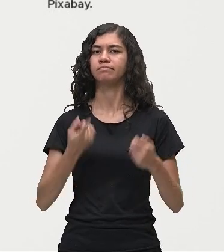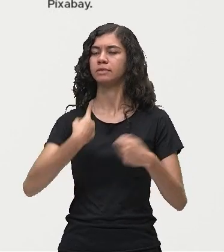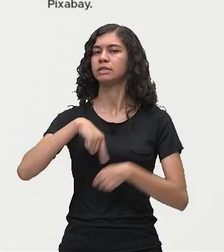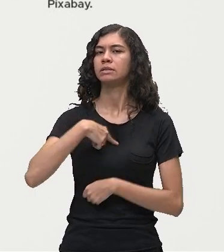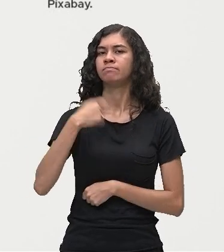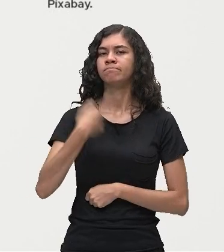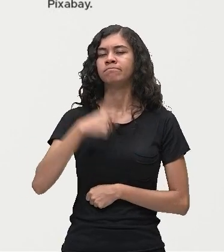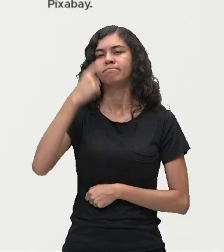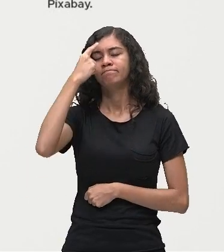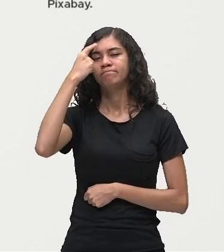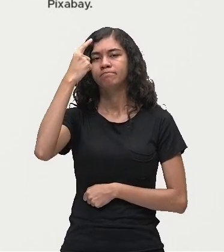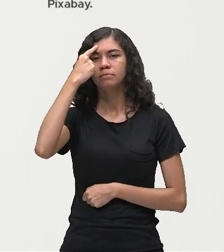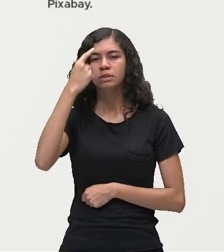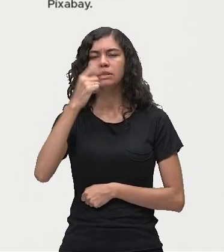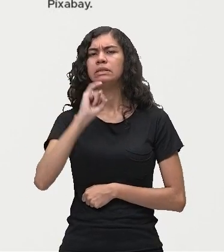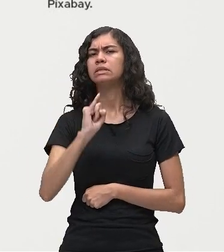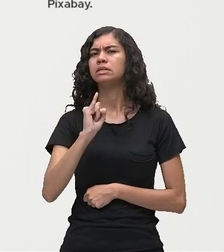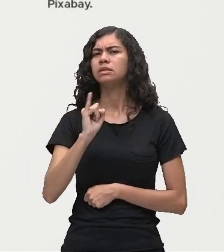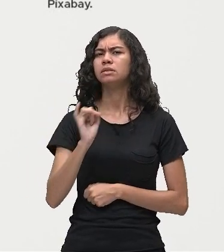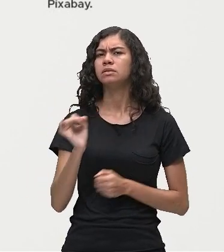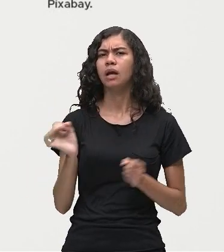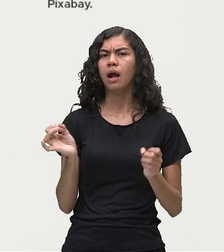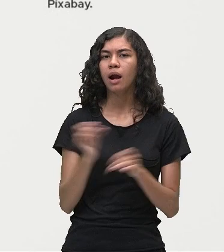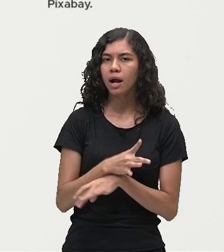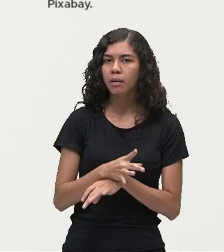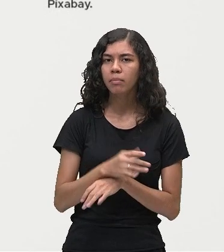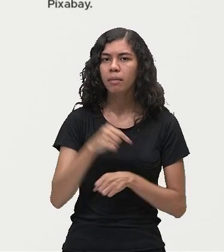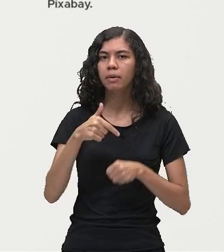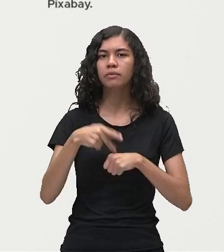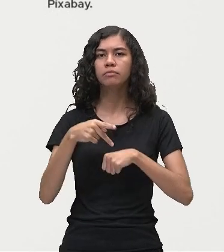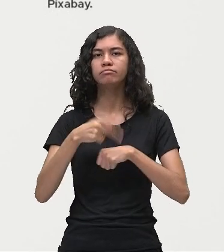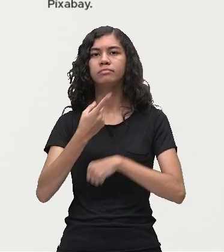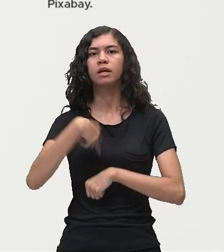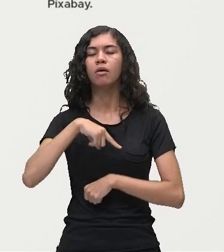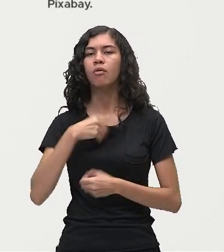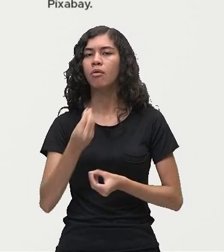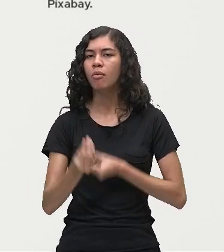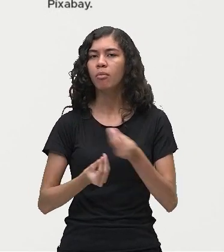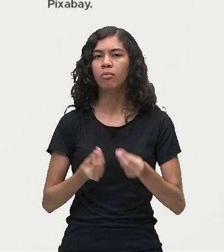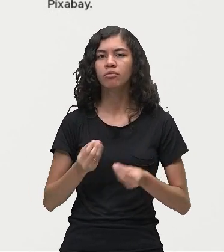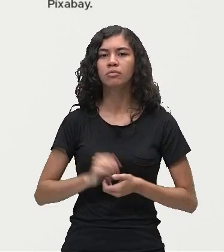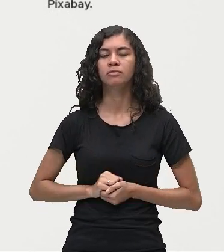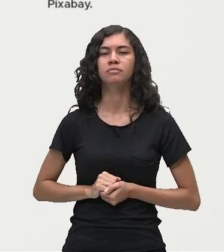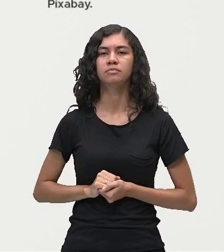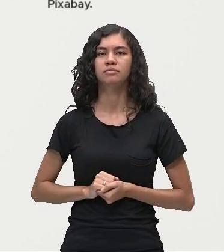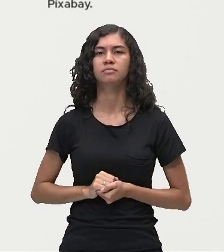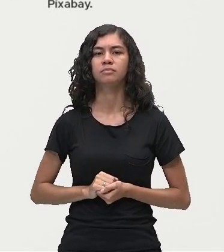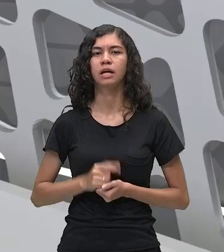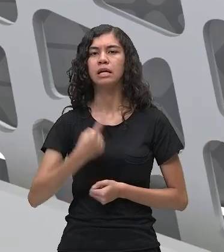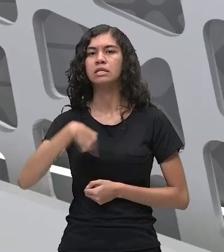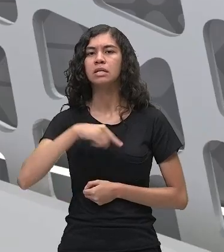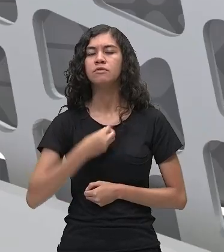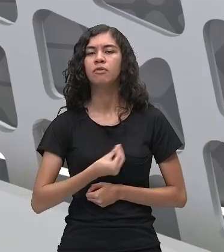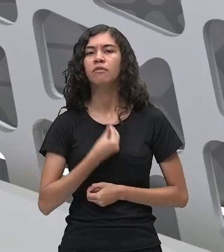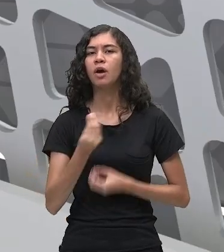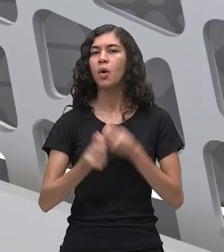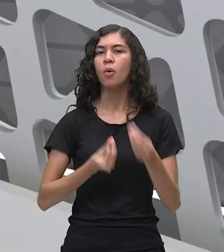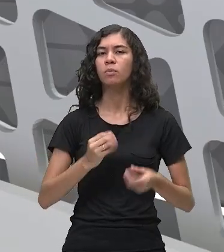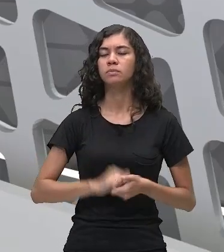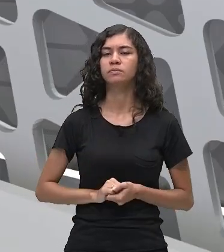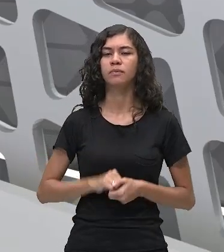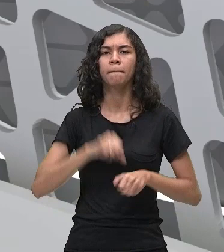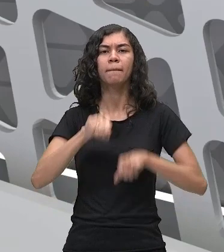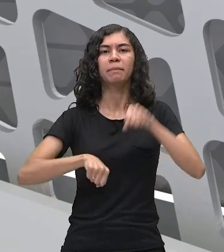repensar, porque e se acabar? Se acabar, mano, a gente vai andar de que será? De